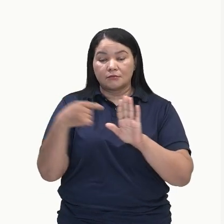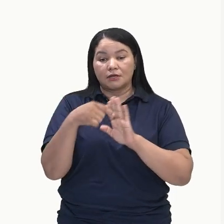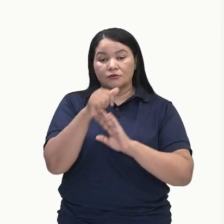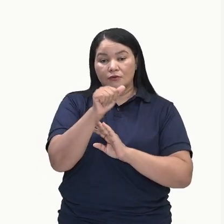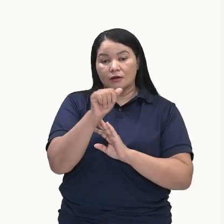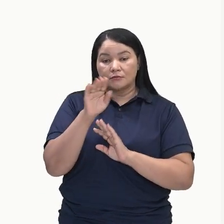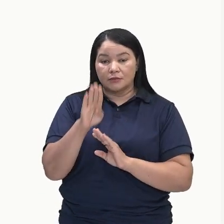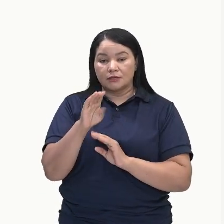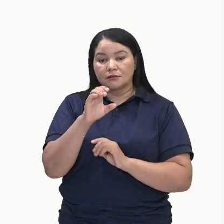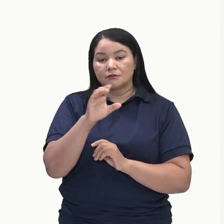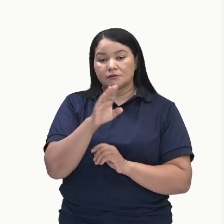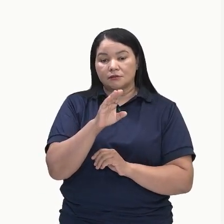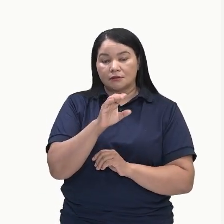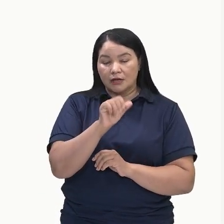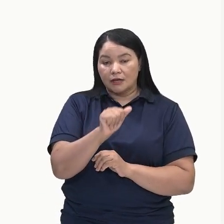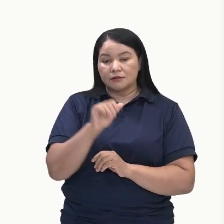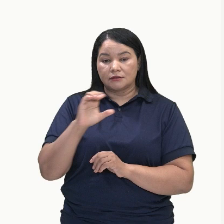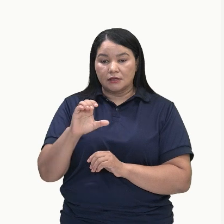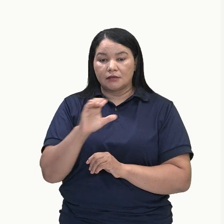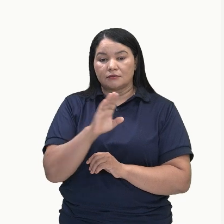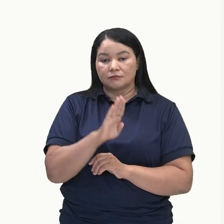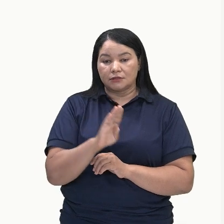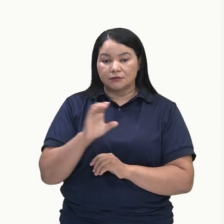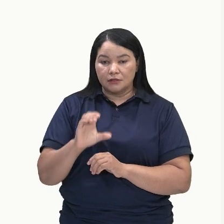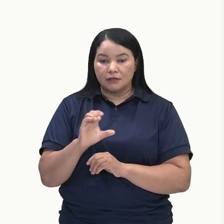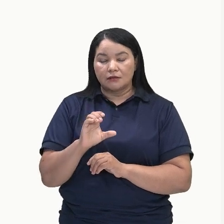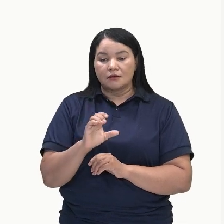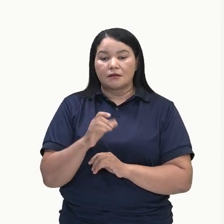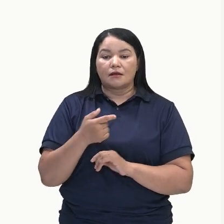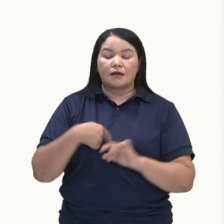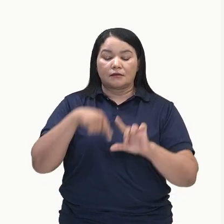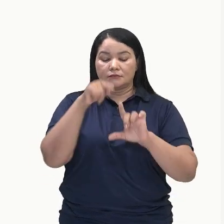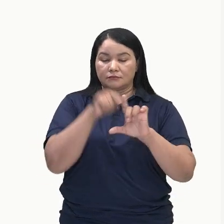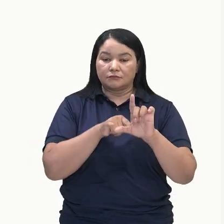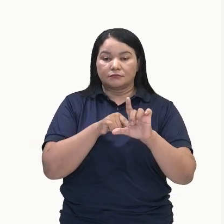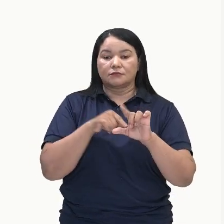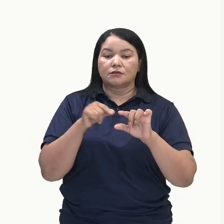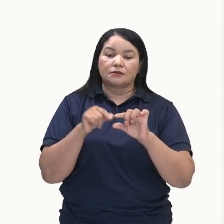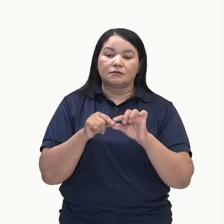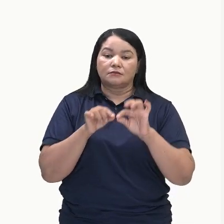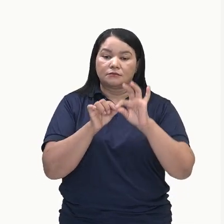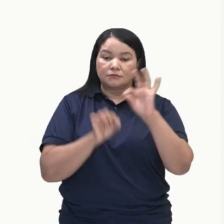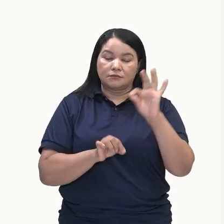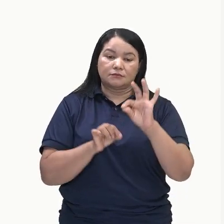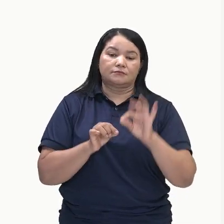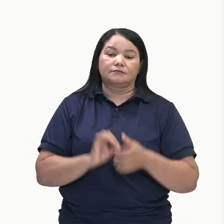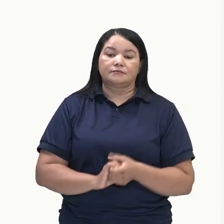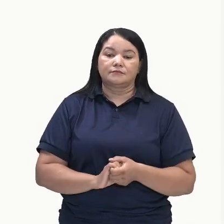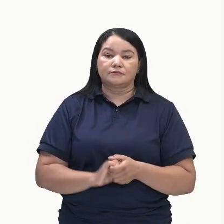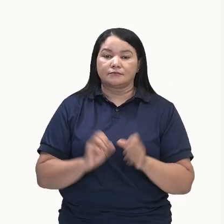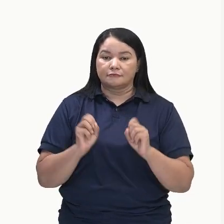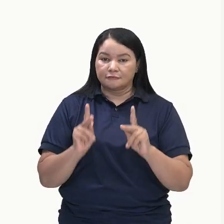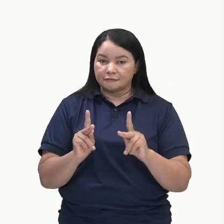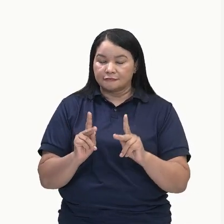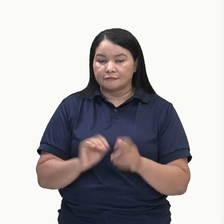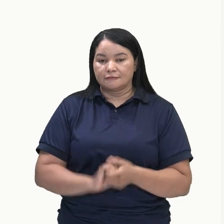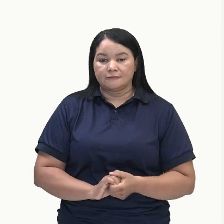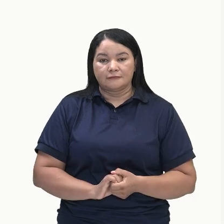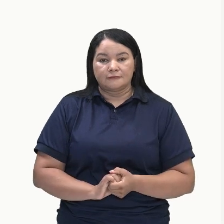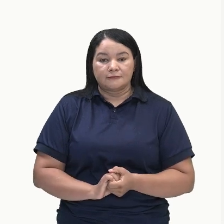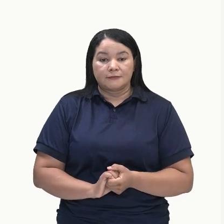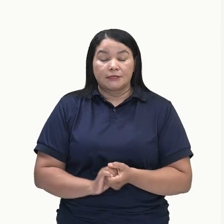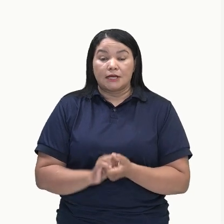AC e BC, eles formam os lados do nosso triângulo. Só que dentro